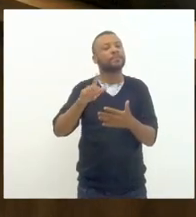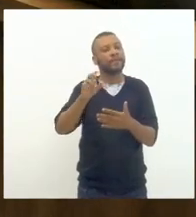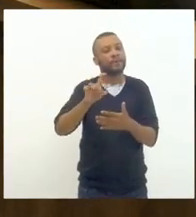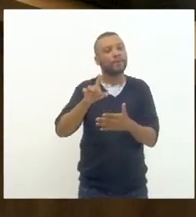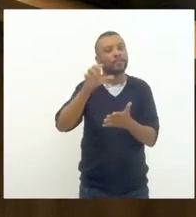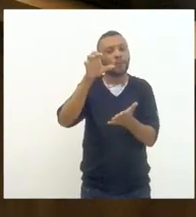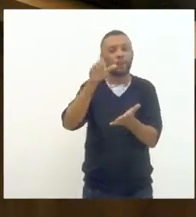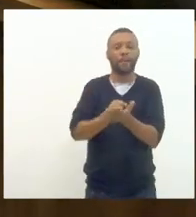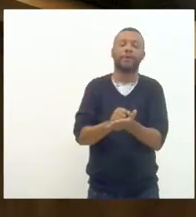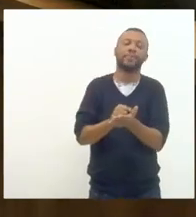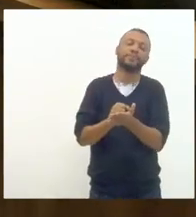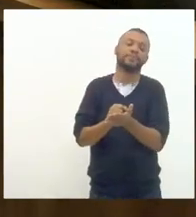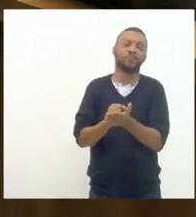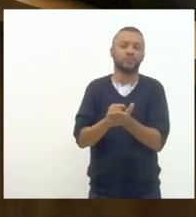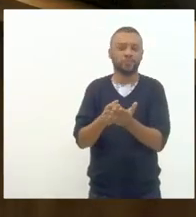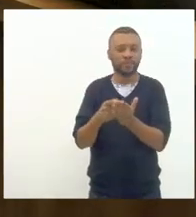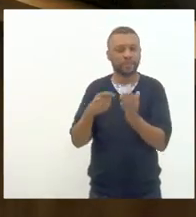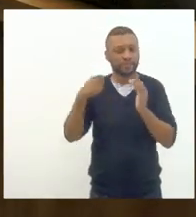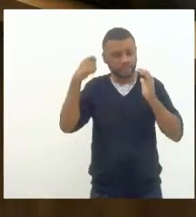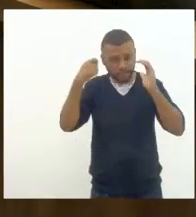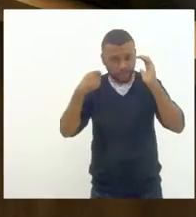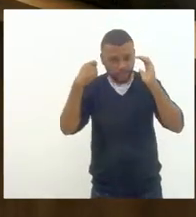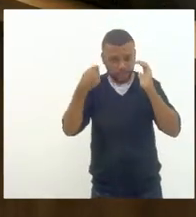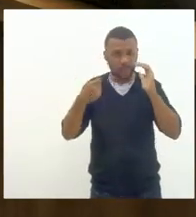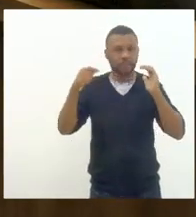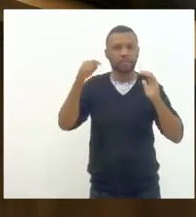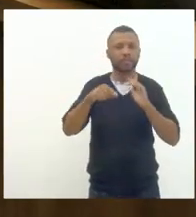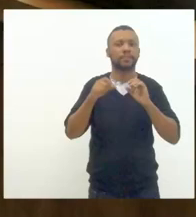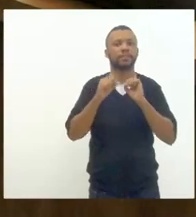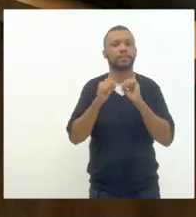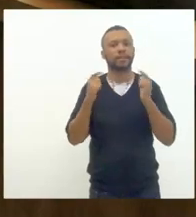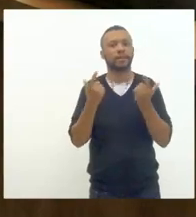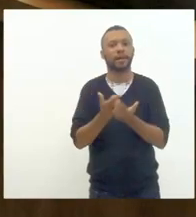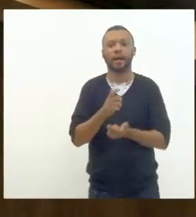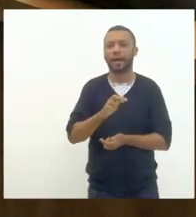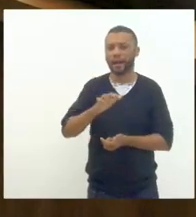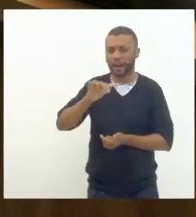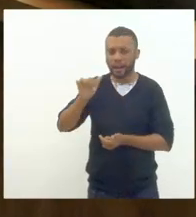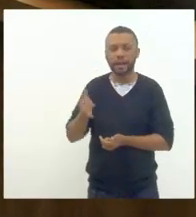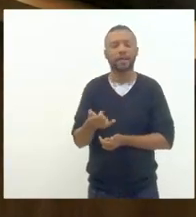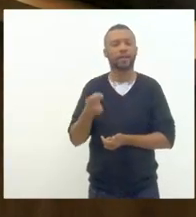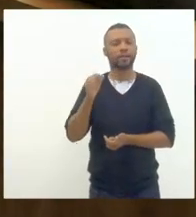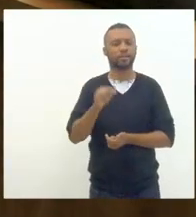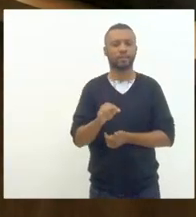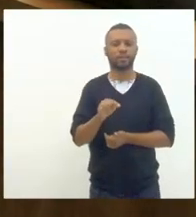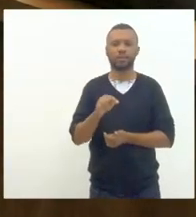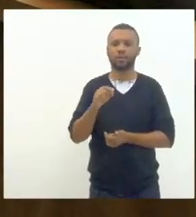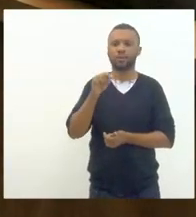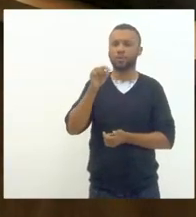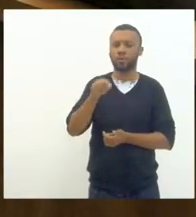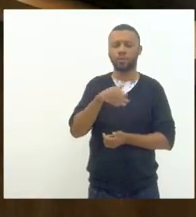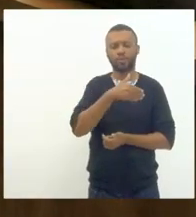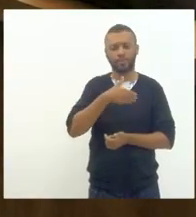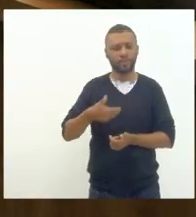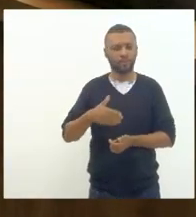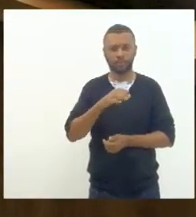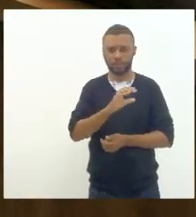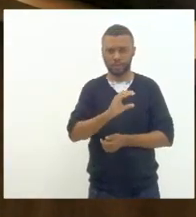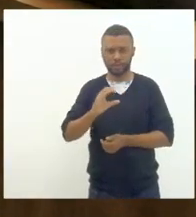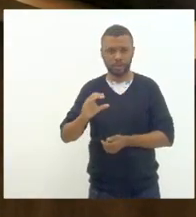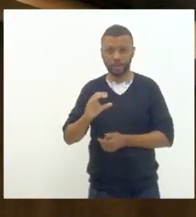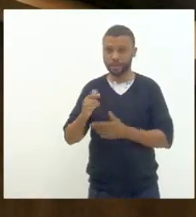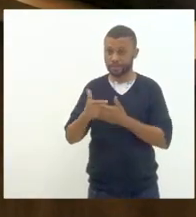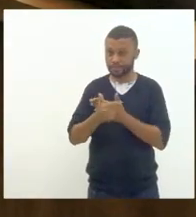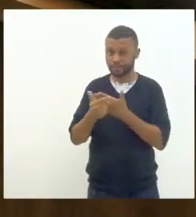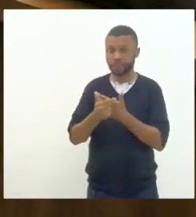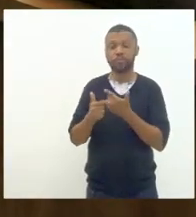registro nos anais da Assembleia Legislativa do Estado do Rio de Janeiro, que o governador Cláudio Castro, no